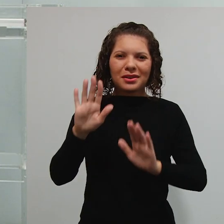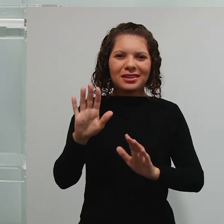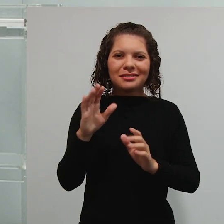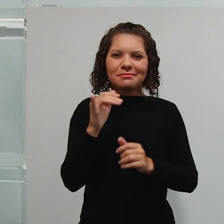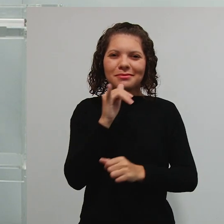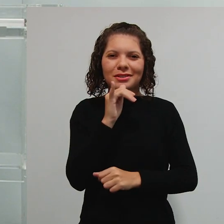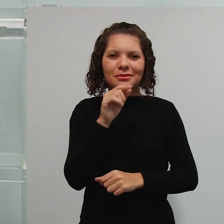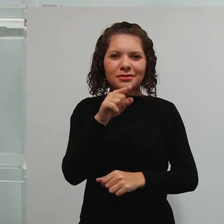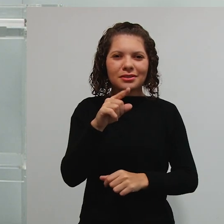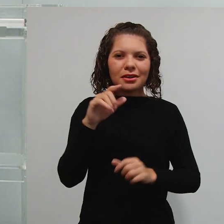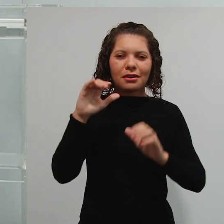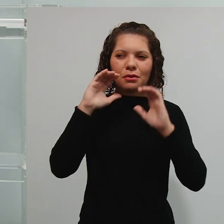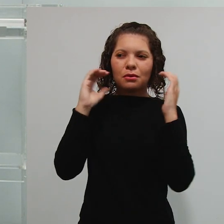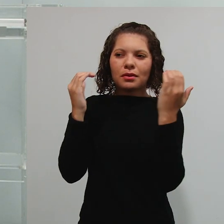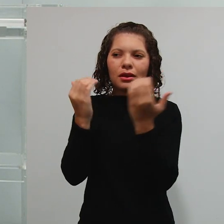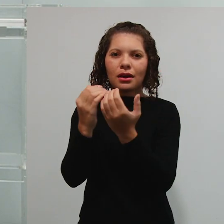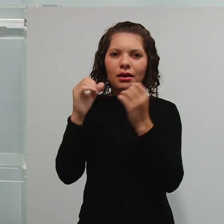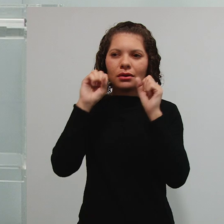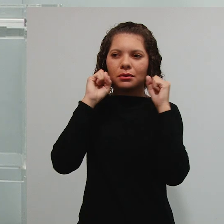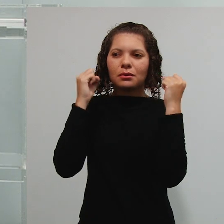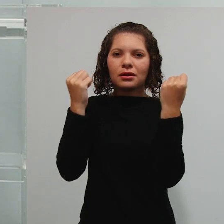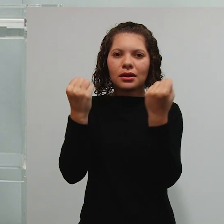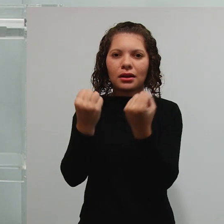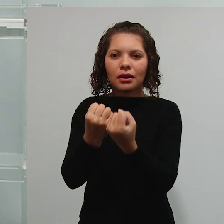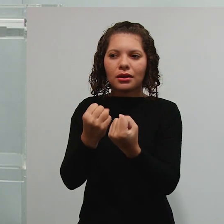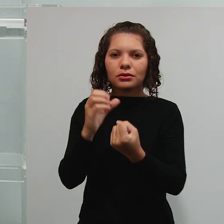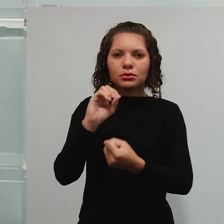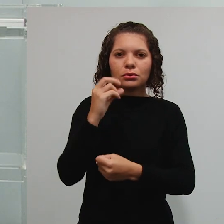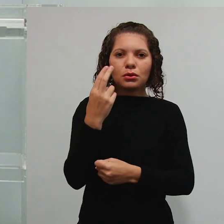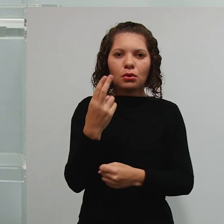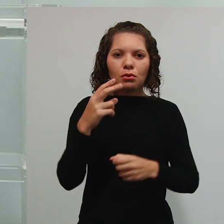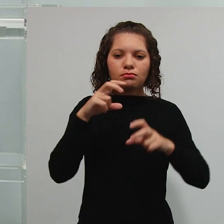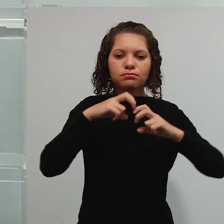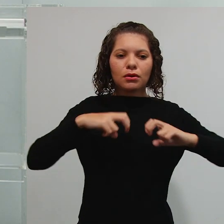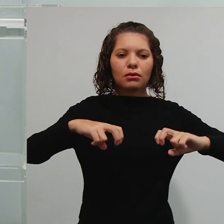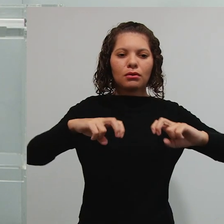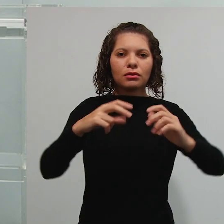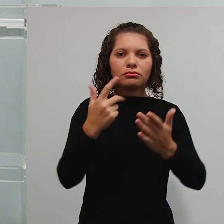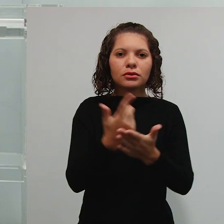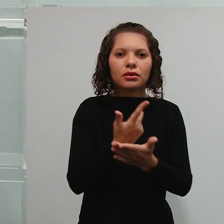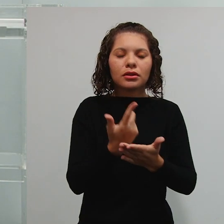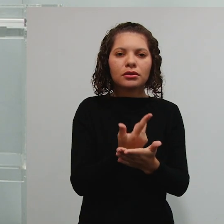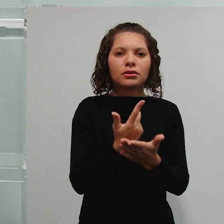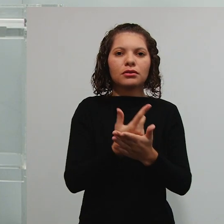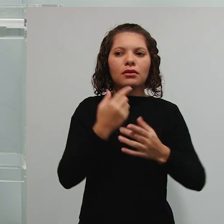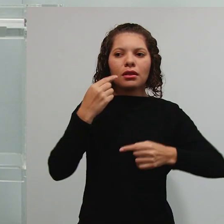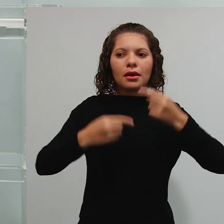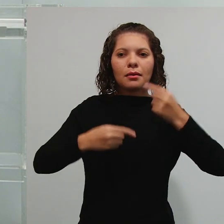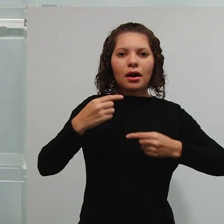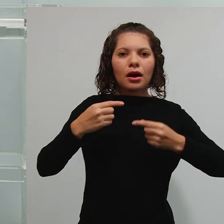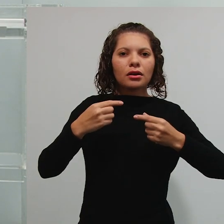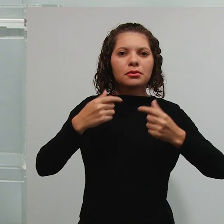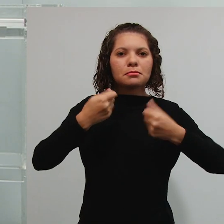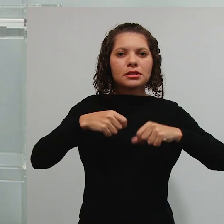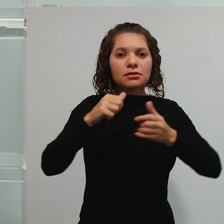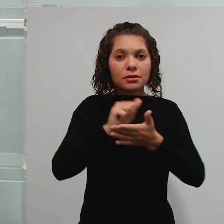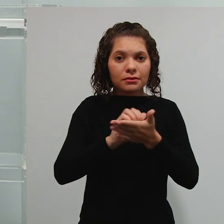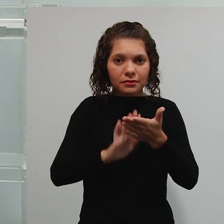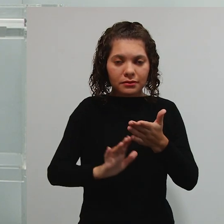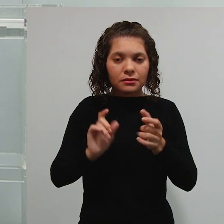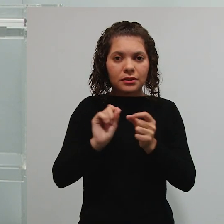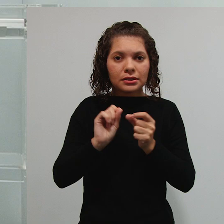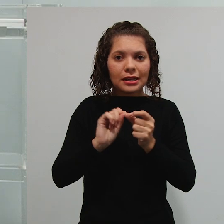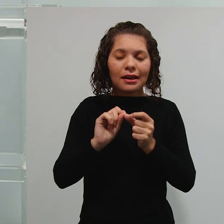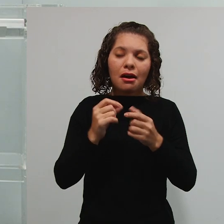vai participar de um seminário, de um congresso, de um círculo de debate, de um clube do livro, você tem que entregar uma resenha, um resumo.